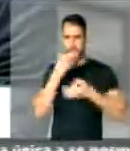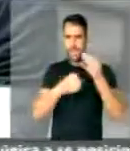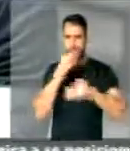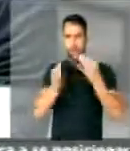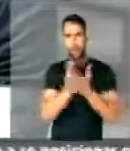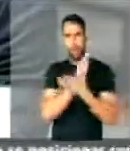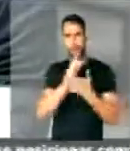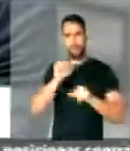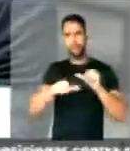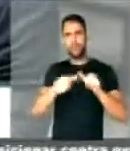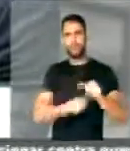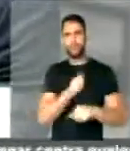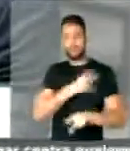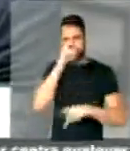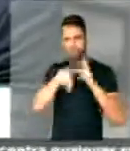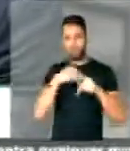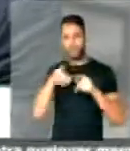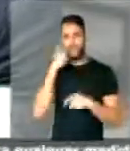de brasileiros.